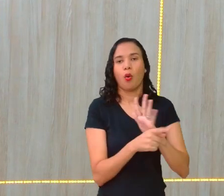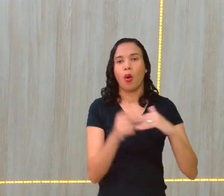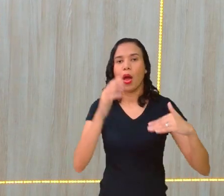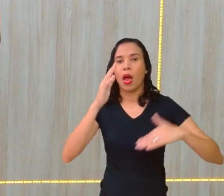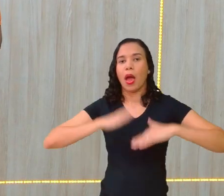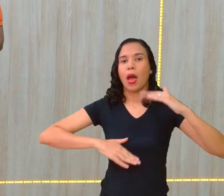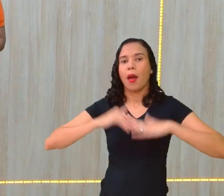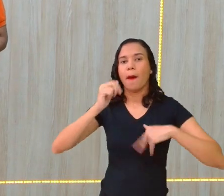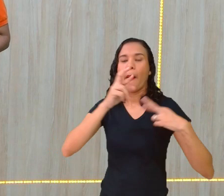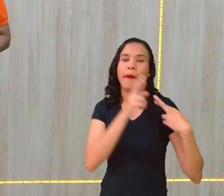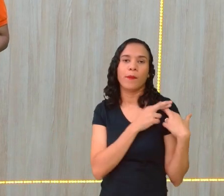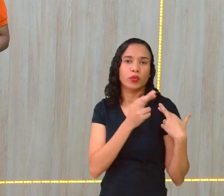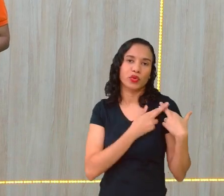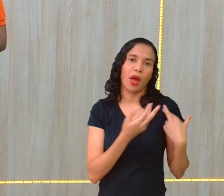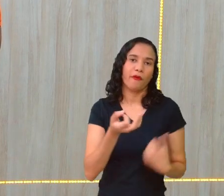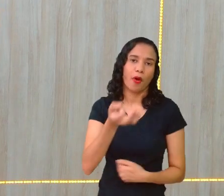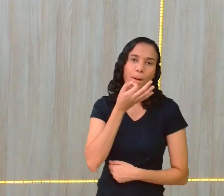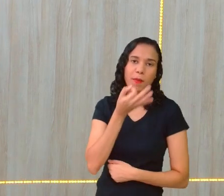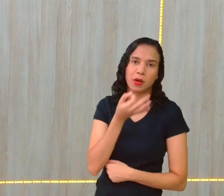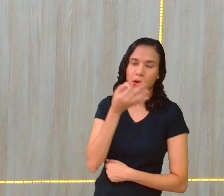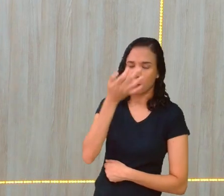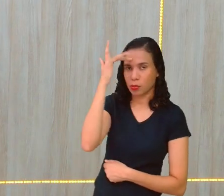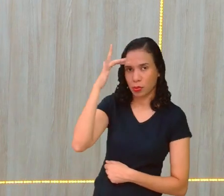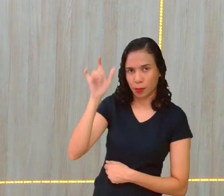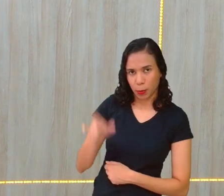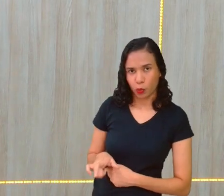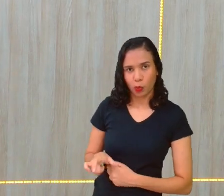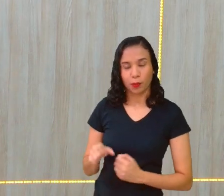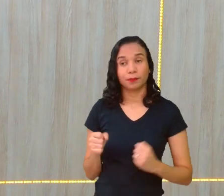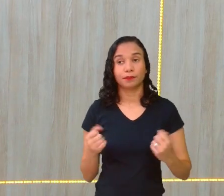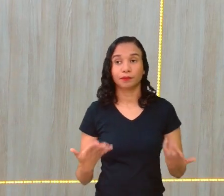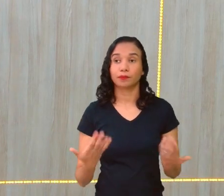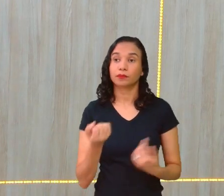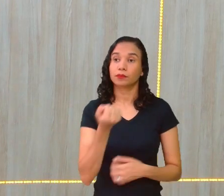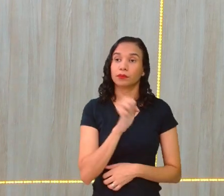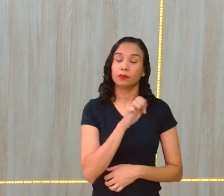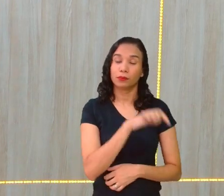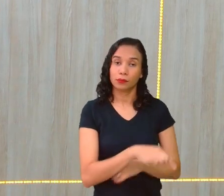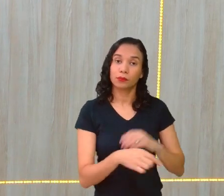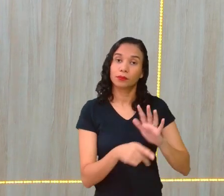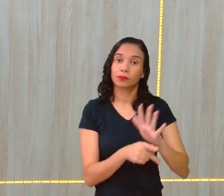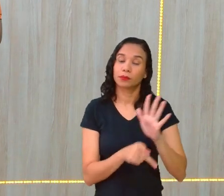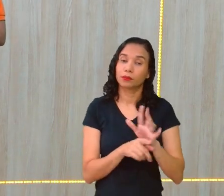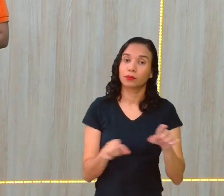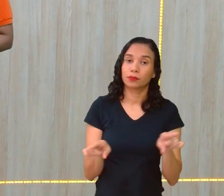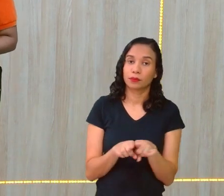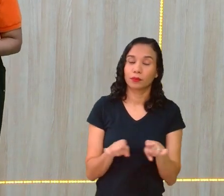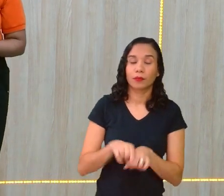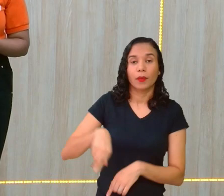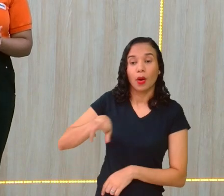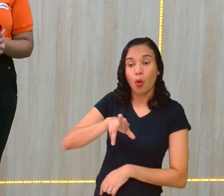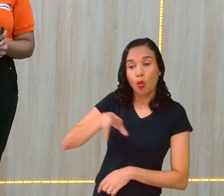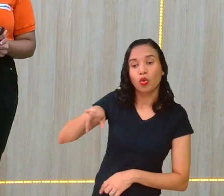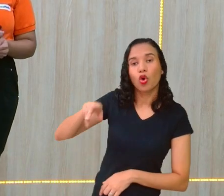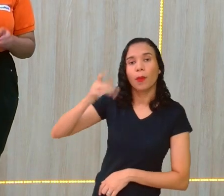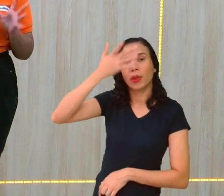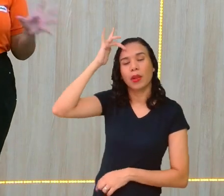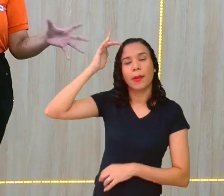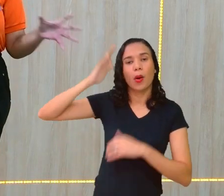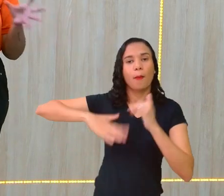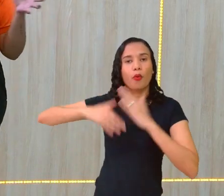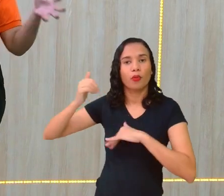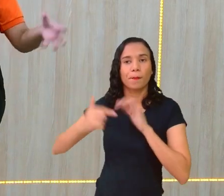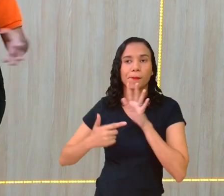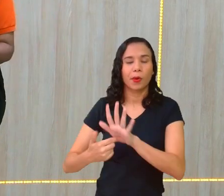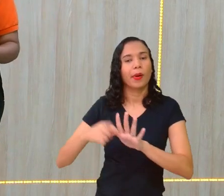responsabilizar pelas opiniões de uma reportagem. Enquanto que as reportagens apresentam o nome do repórter. Então, essas